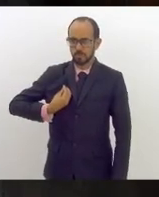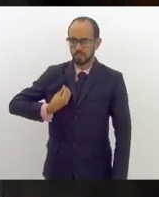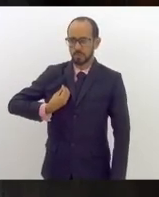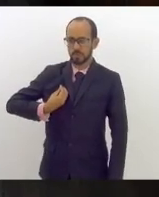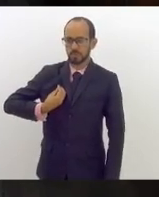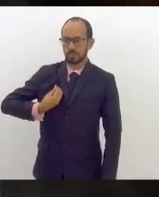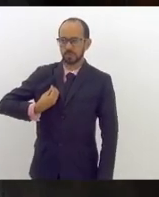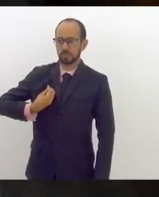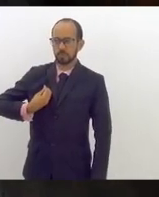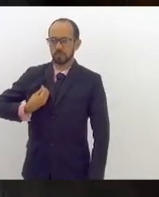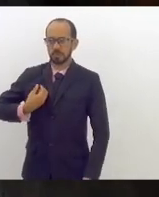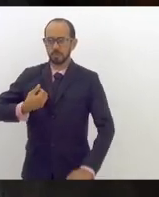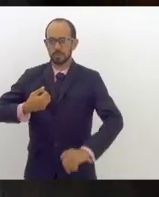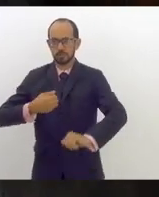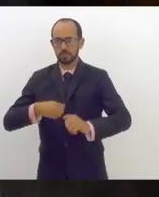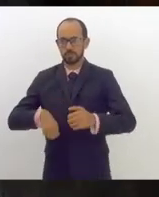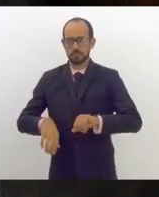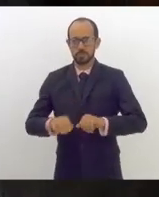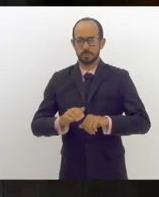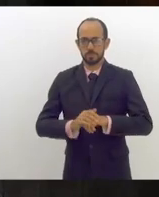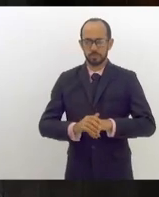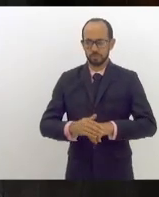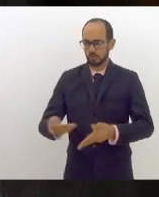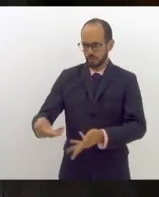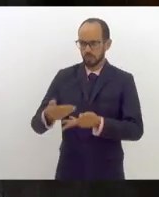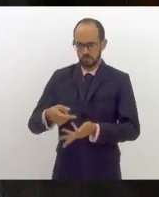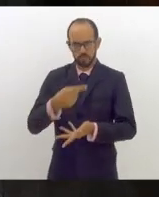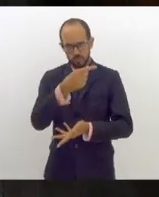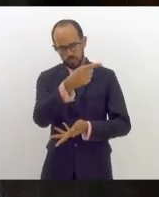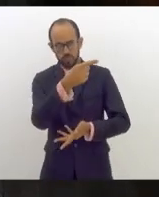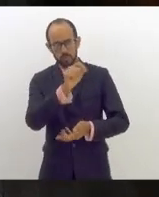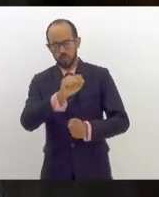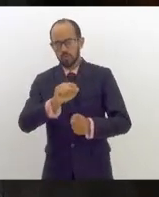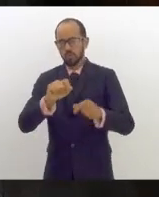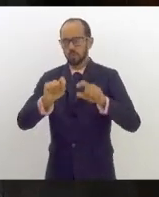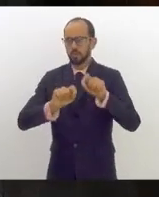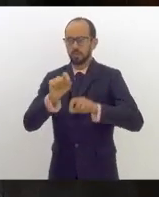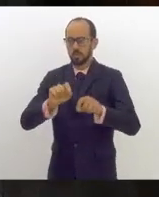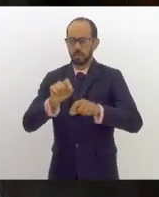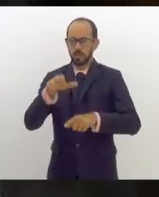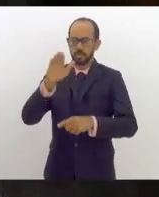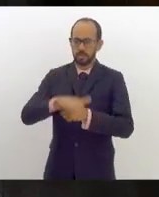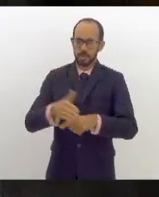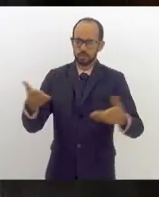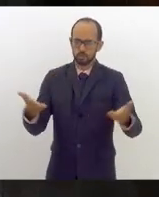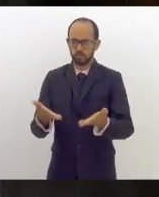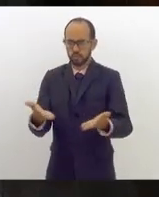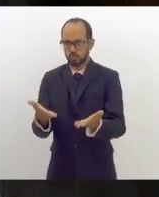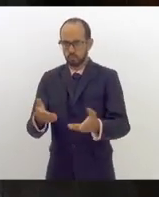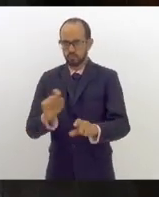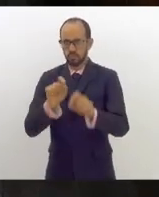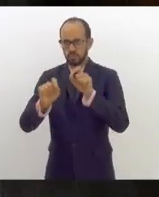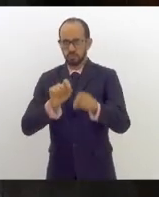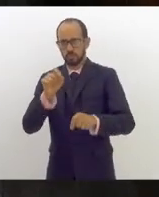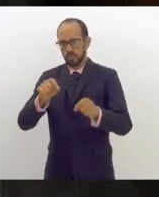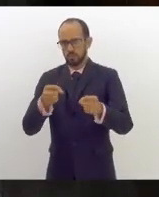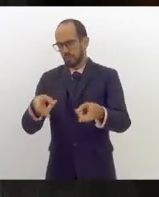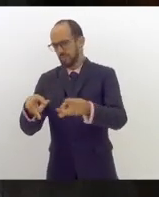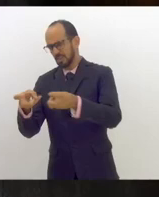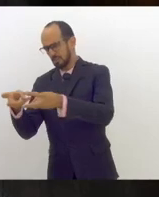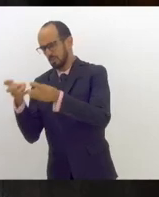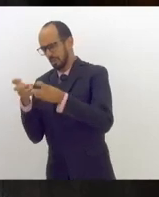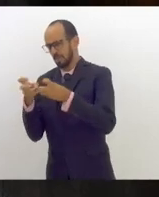eu confesso a vossa excelência que a tarde de hoje só ponto de vista do